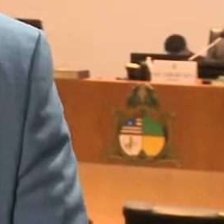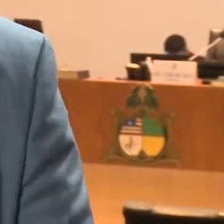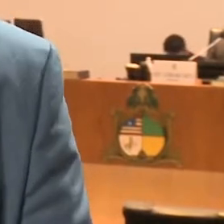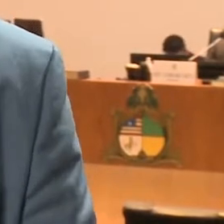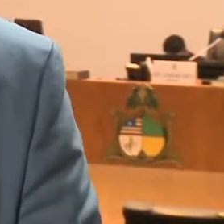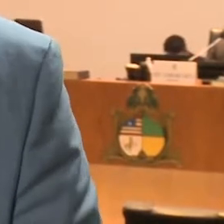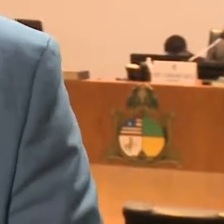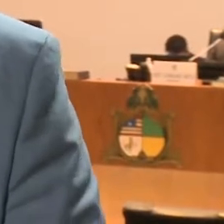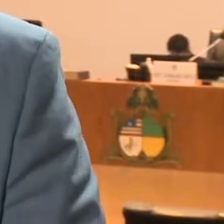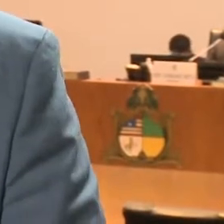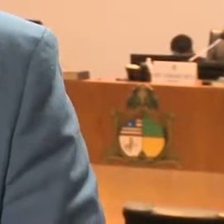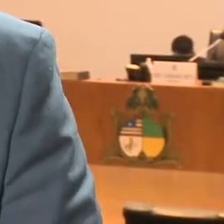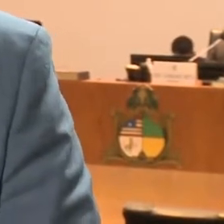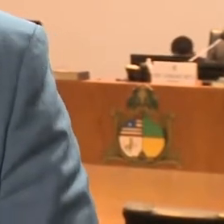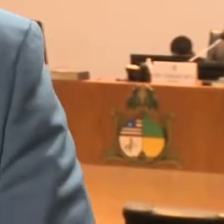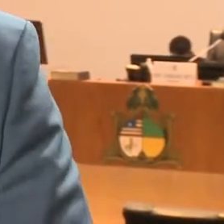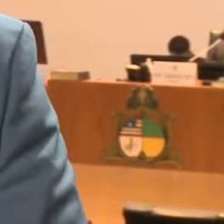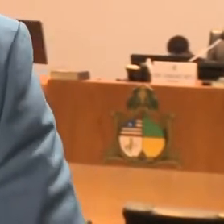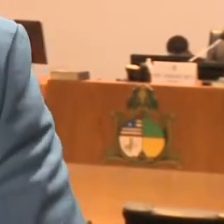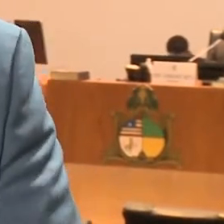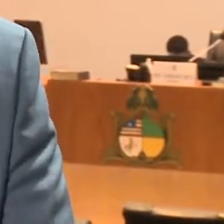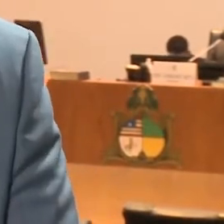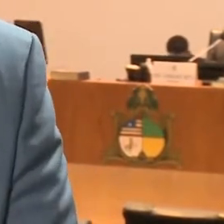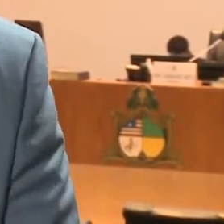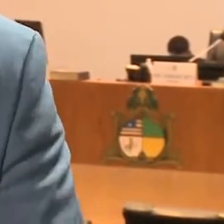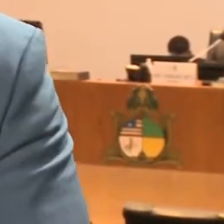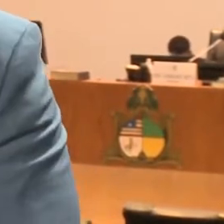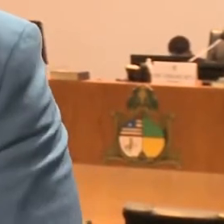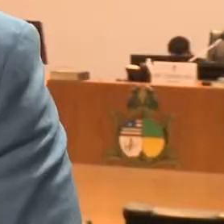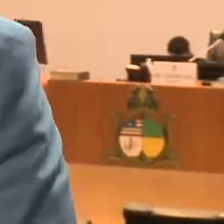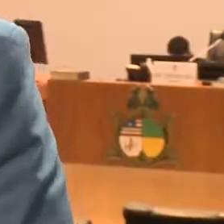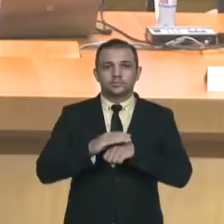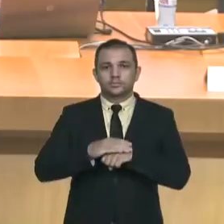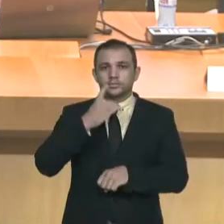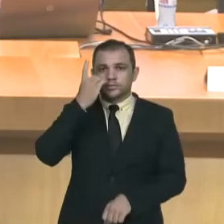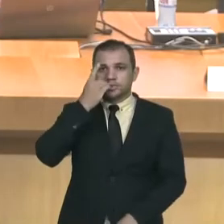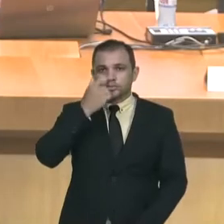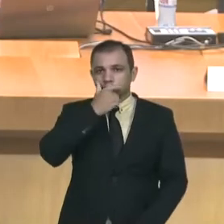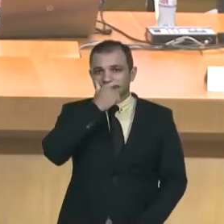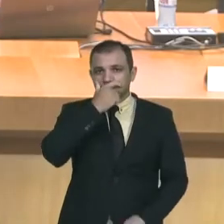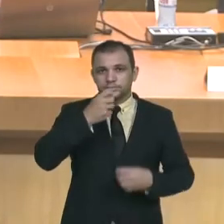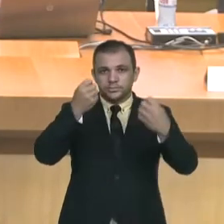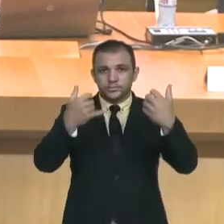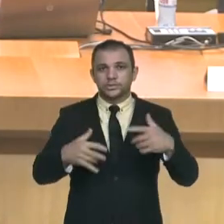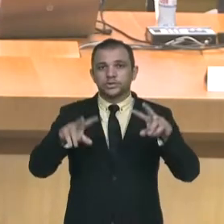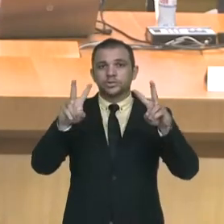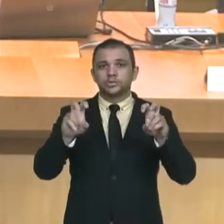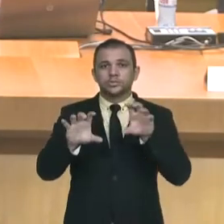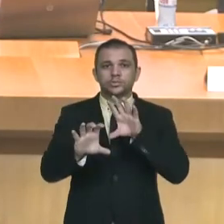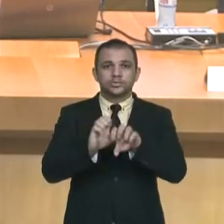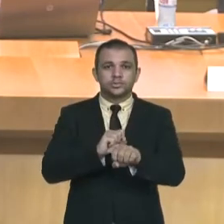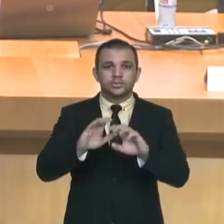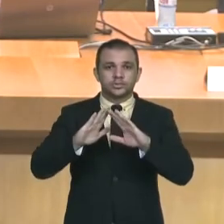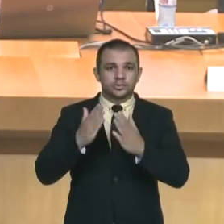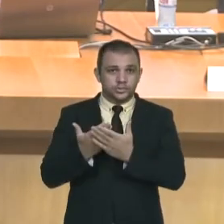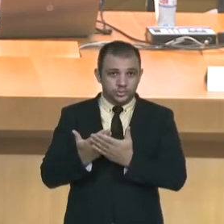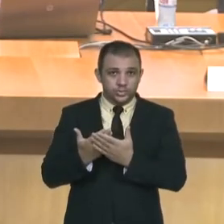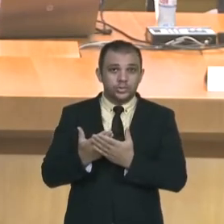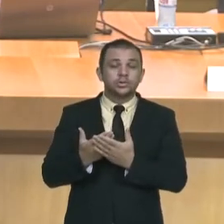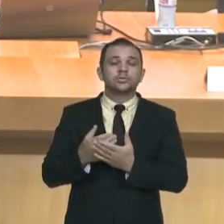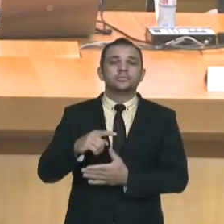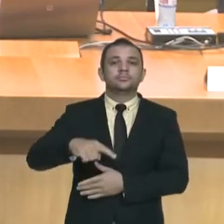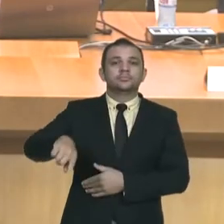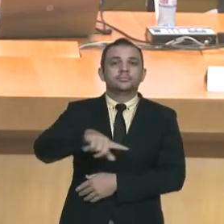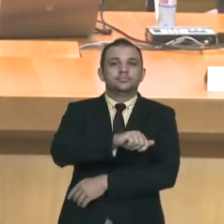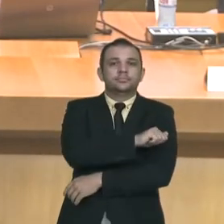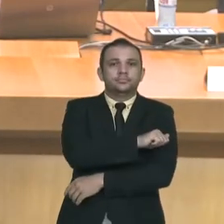aqueles que muitas vezes são excluídos, muitas vezes até pelas pessoas não entenderem o que é o mundo azul. Também foi promulgado pelo presidente Otelino Neto projeto